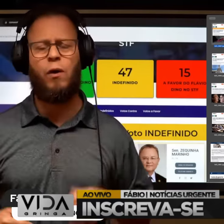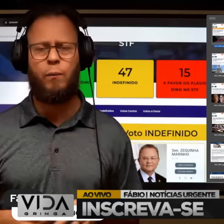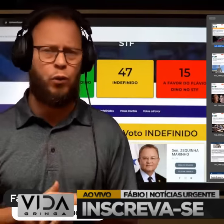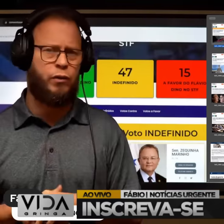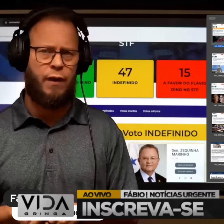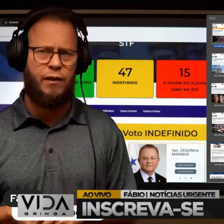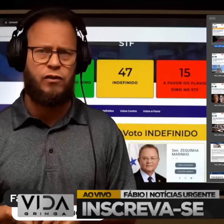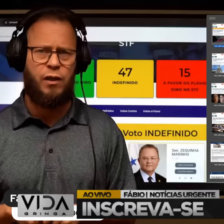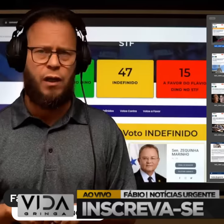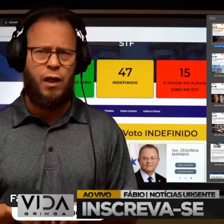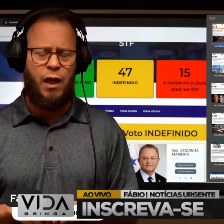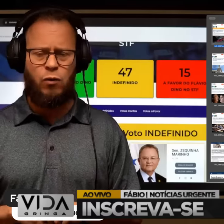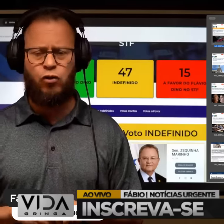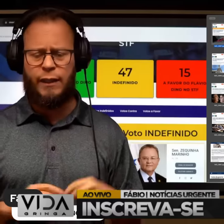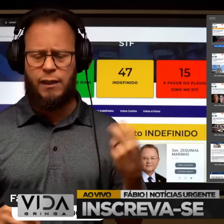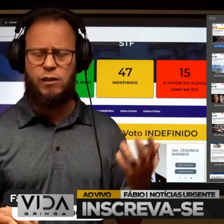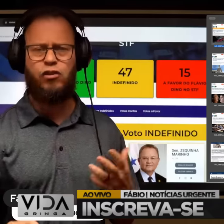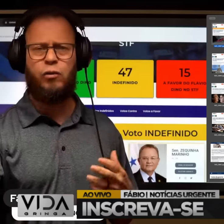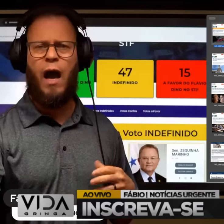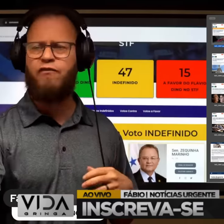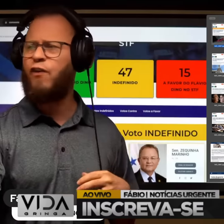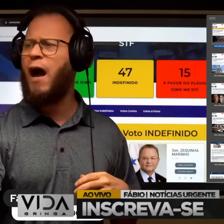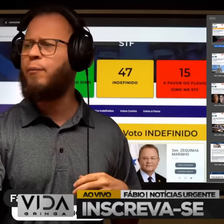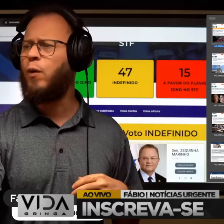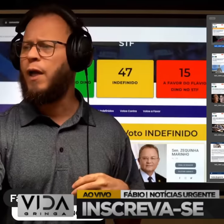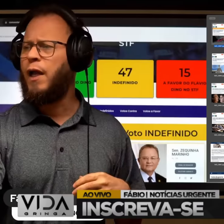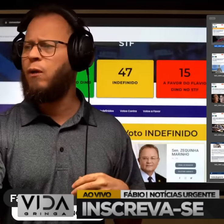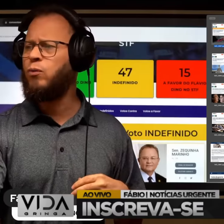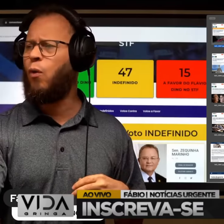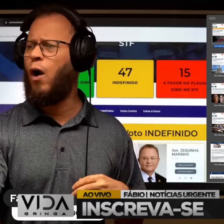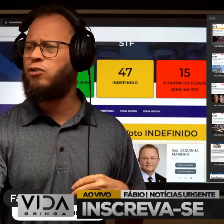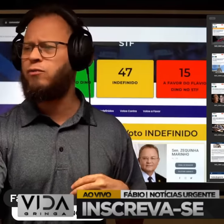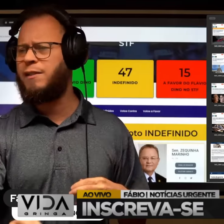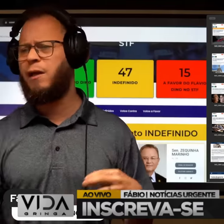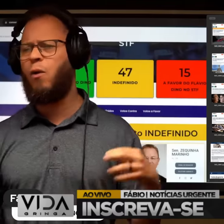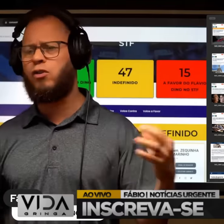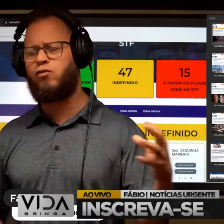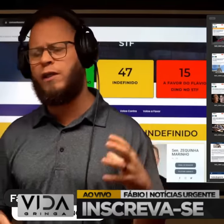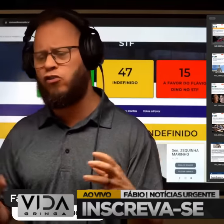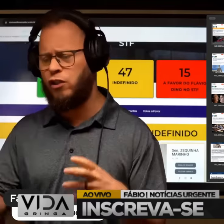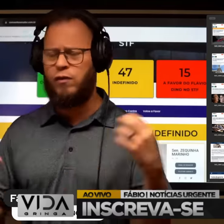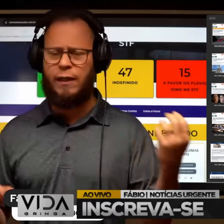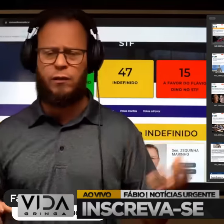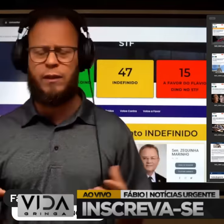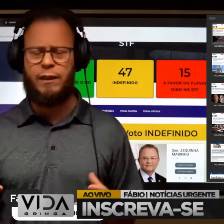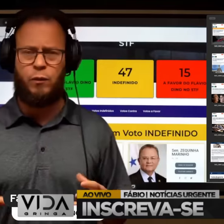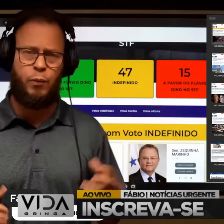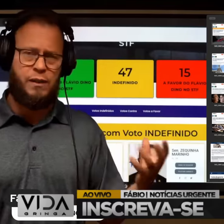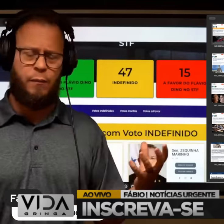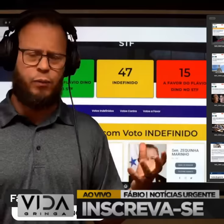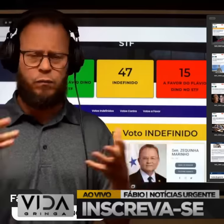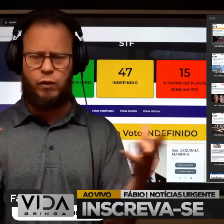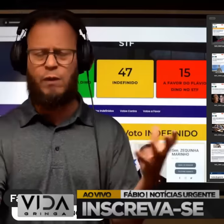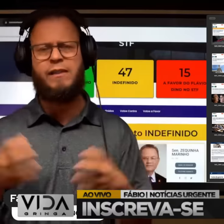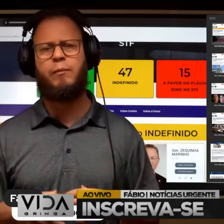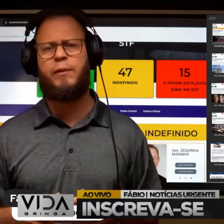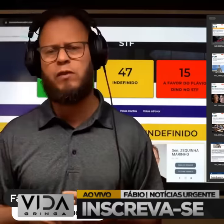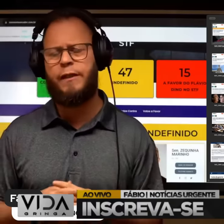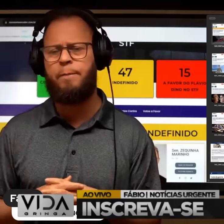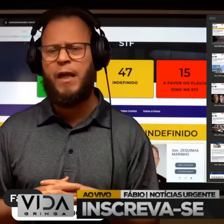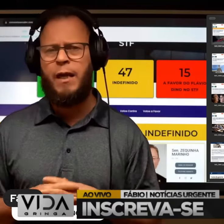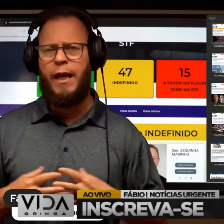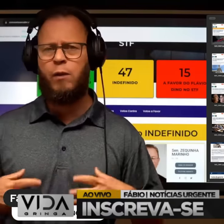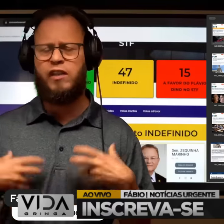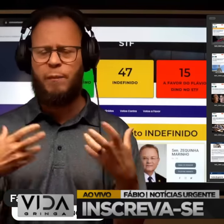da oportunidade. Eu estou daquele sentido. Ah, Fábio, eu não gosto desse negócio aí, disso, daquilo, daquilo. Por exemplo, vou dar um exemplo para